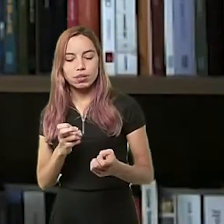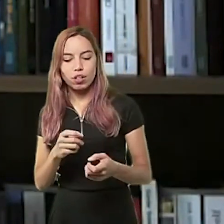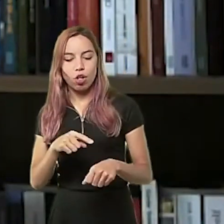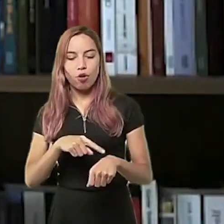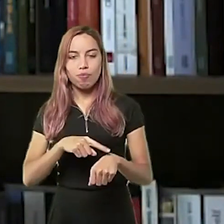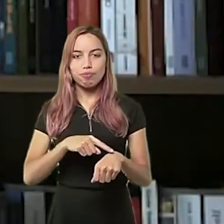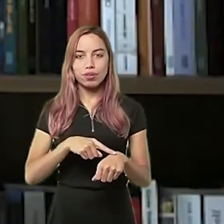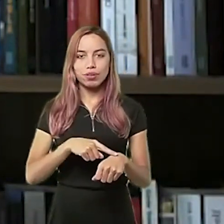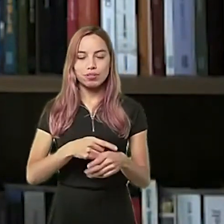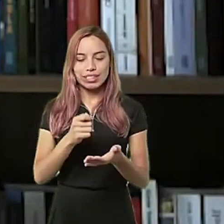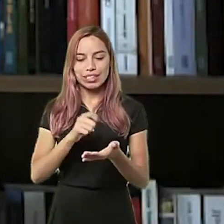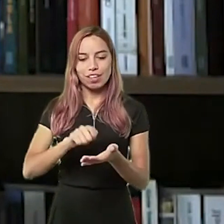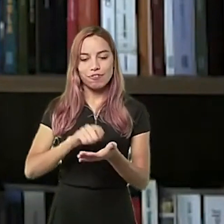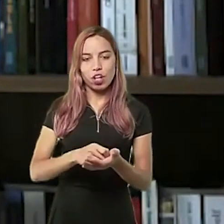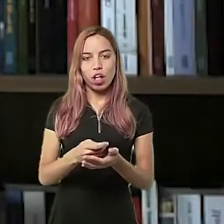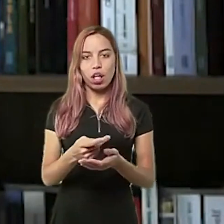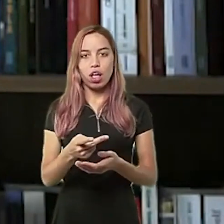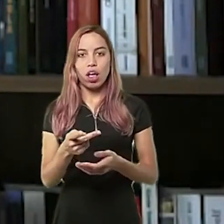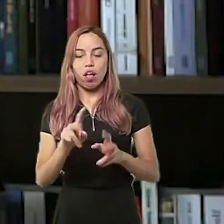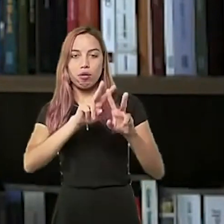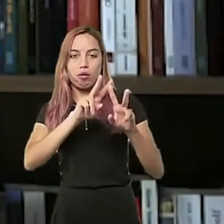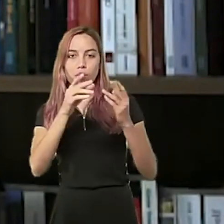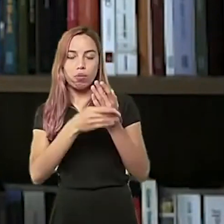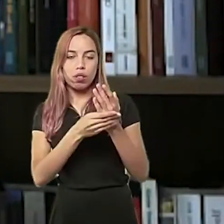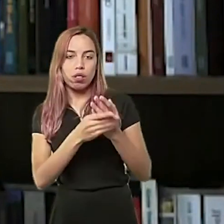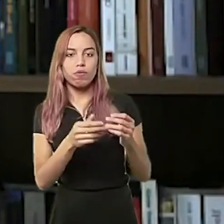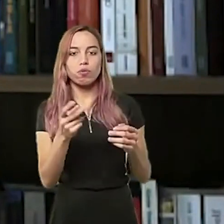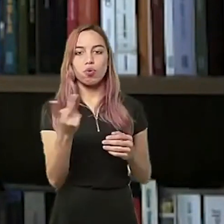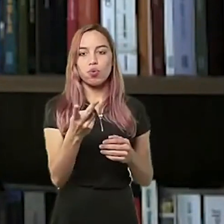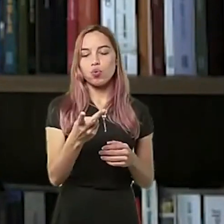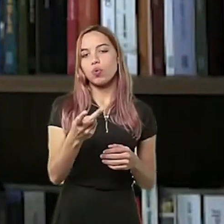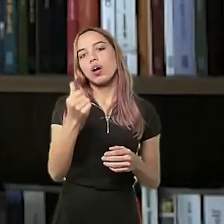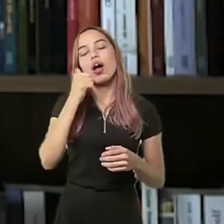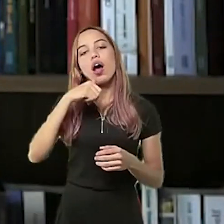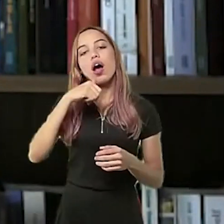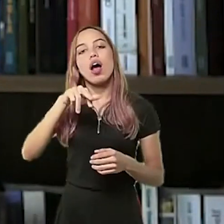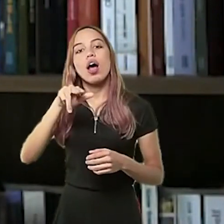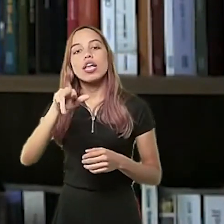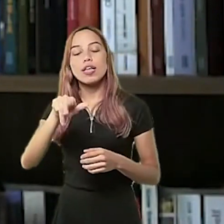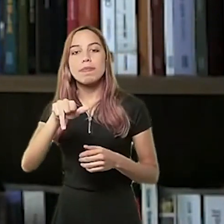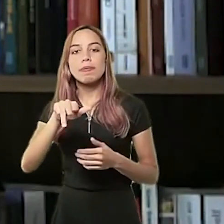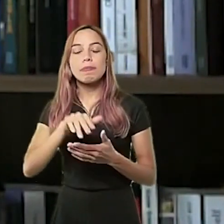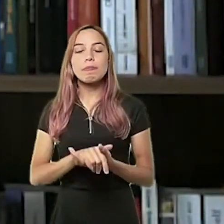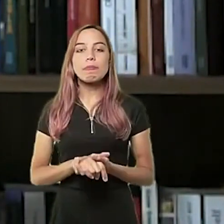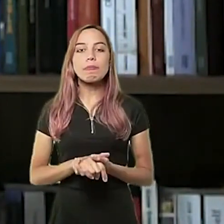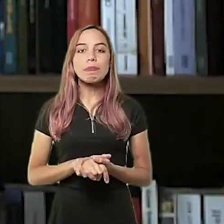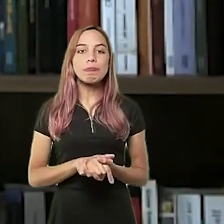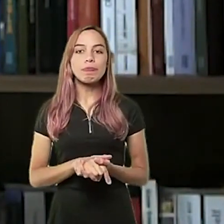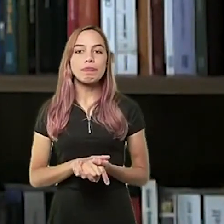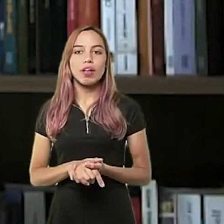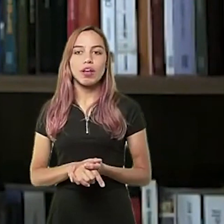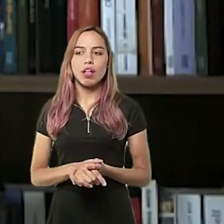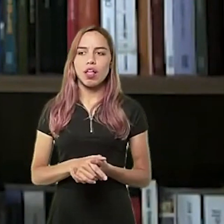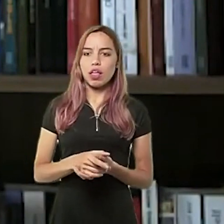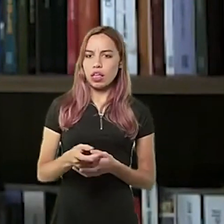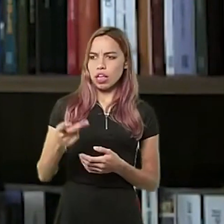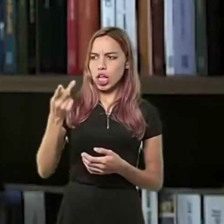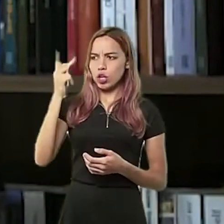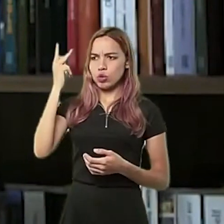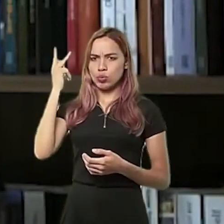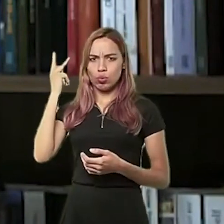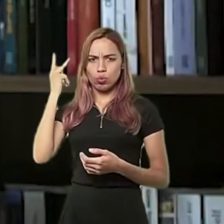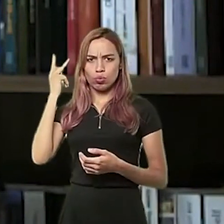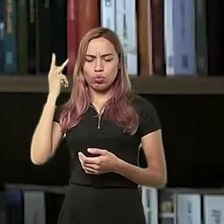dessas duas irmãs, a relação que elas tinham com o pai e com a terra. Ainda não era uma história com o nome